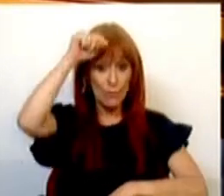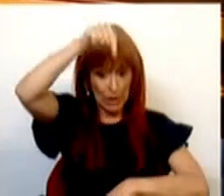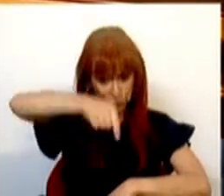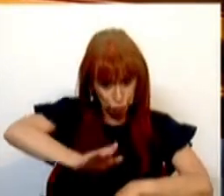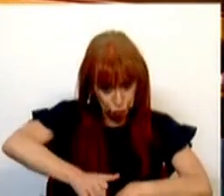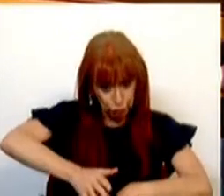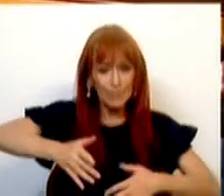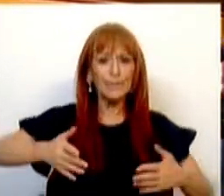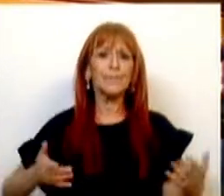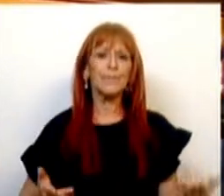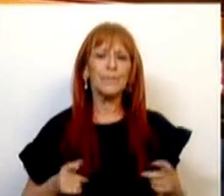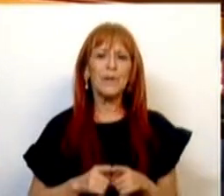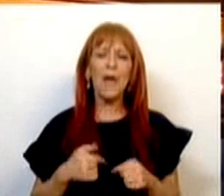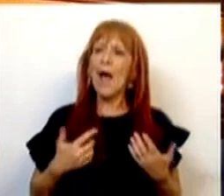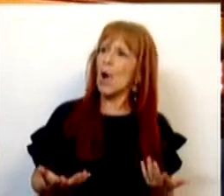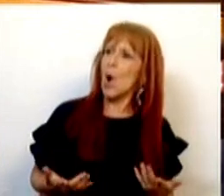República,